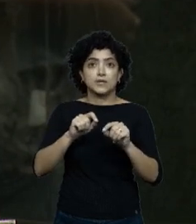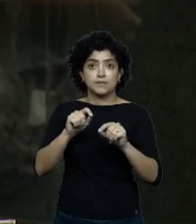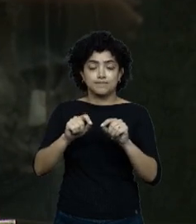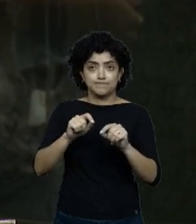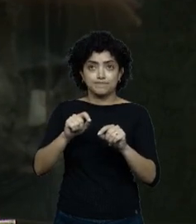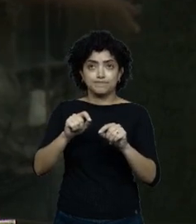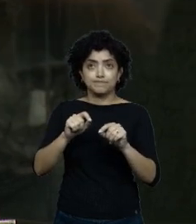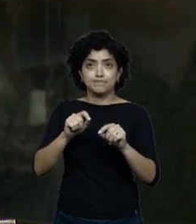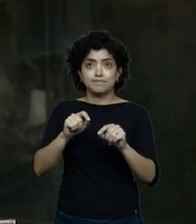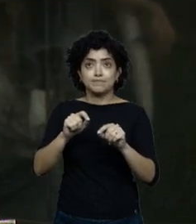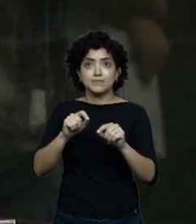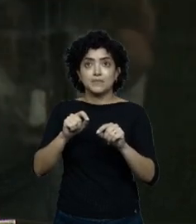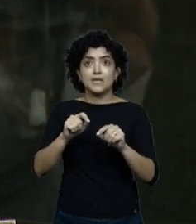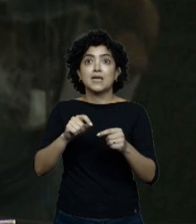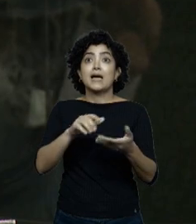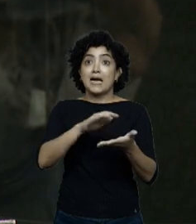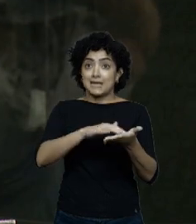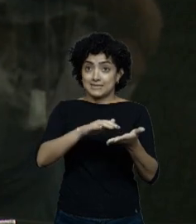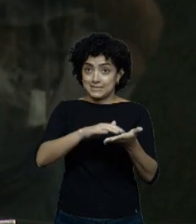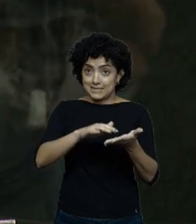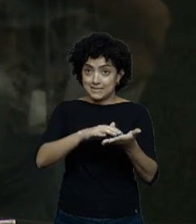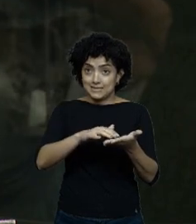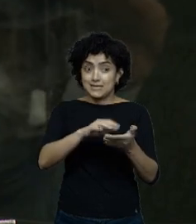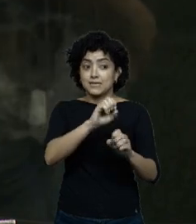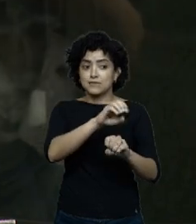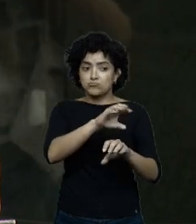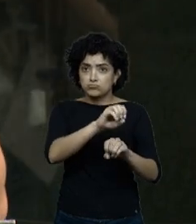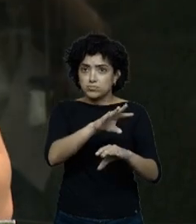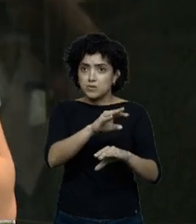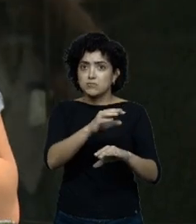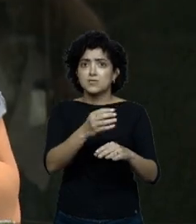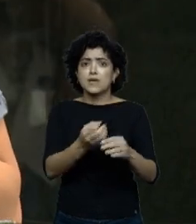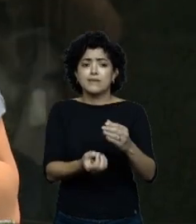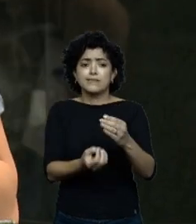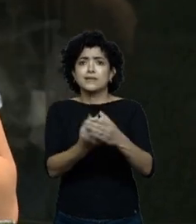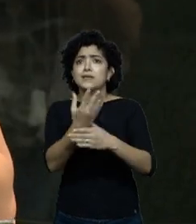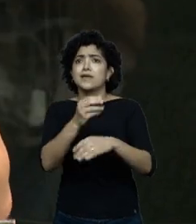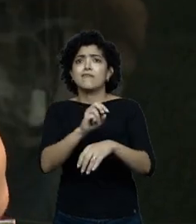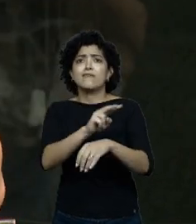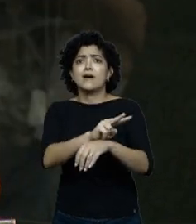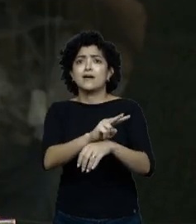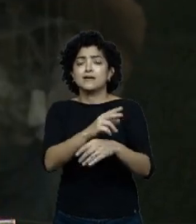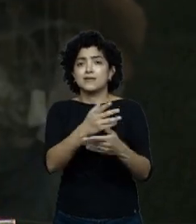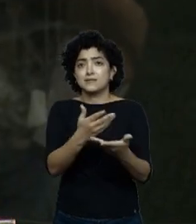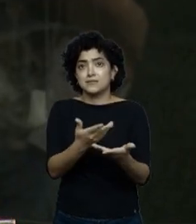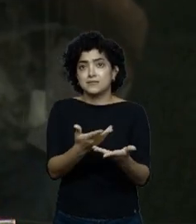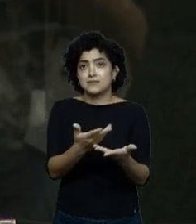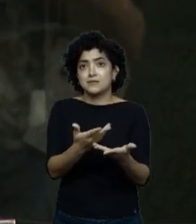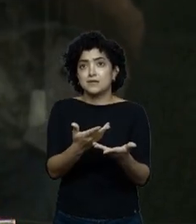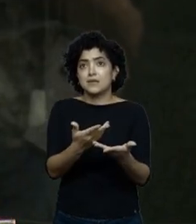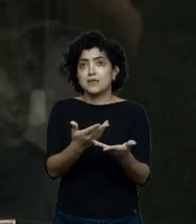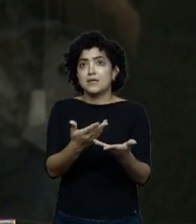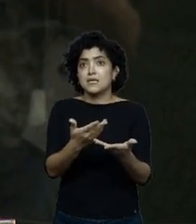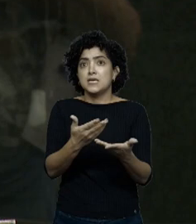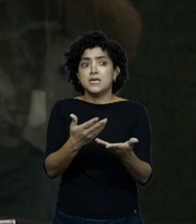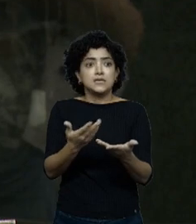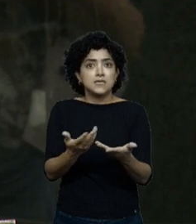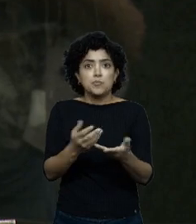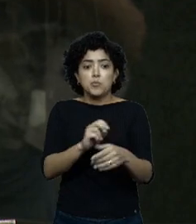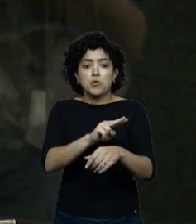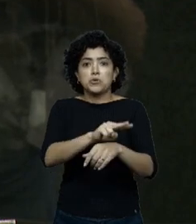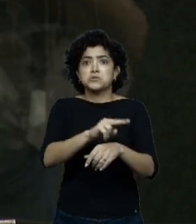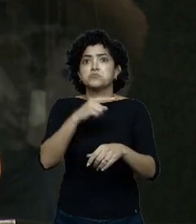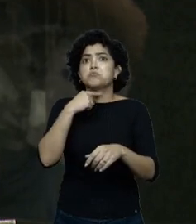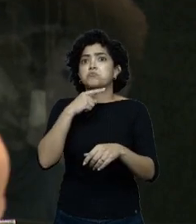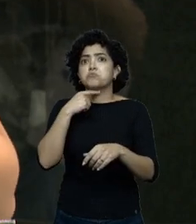a secretaria de educação criar vagas nas regionais e depois não poderem ser ocupadas por